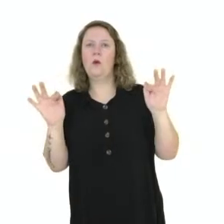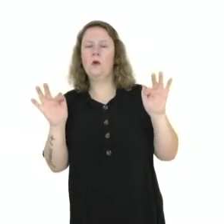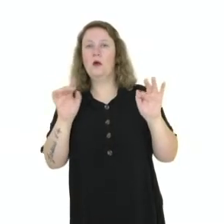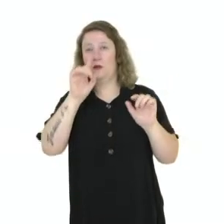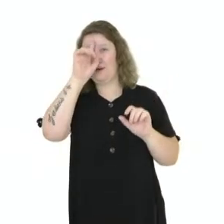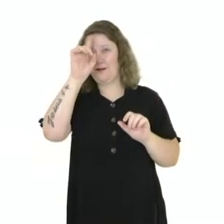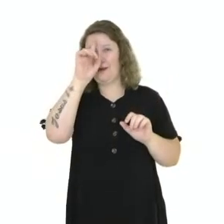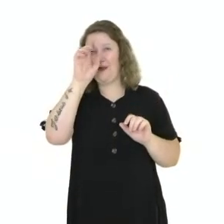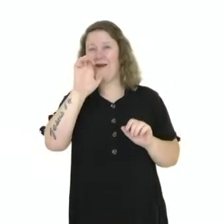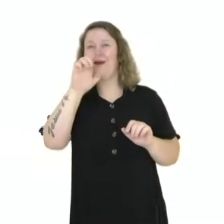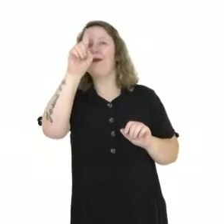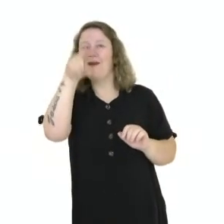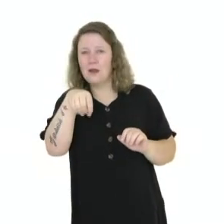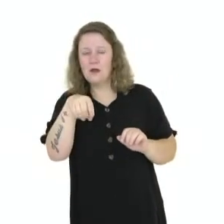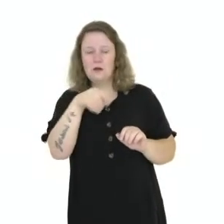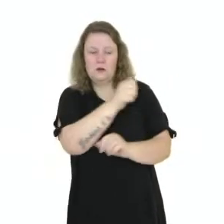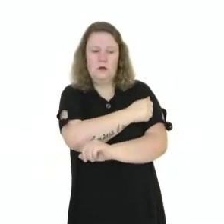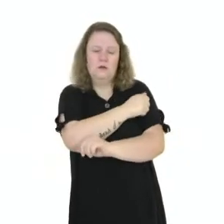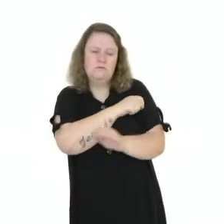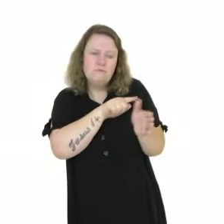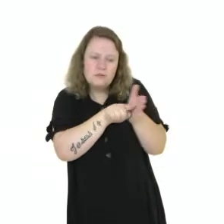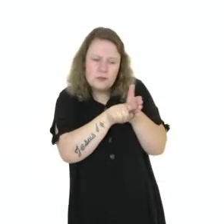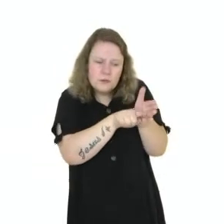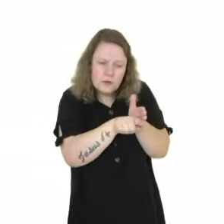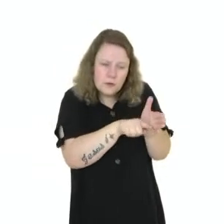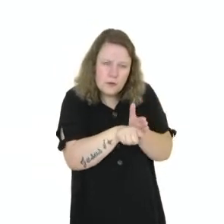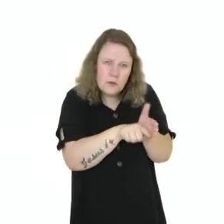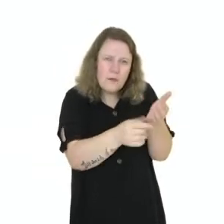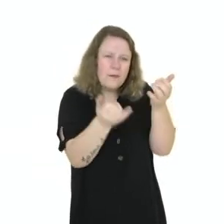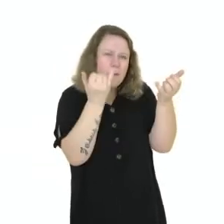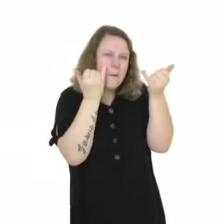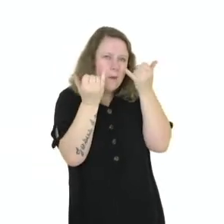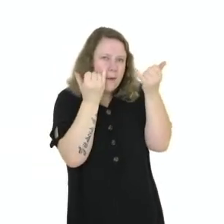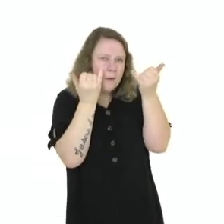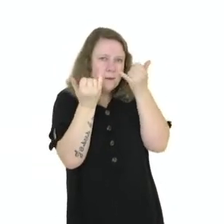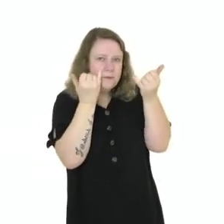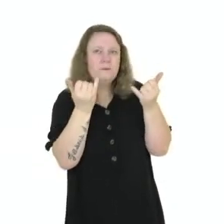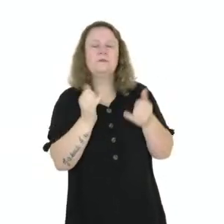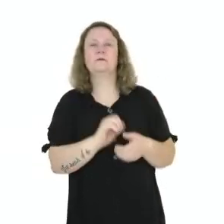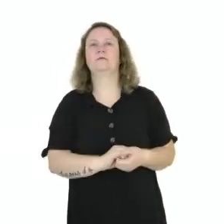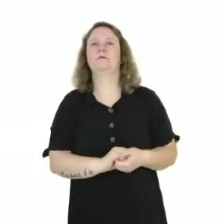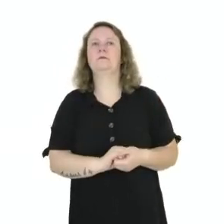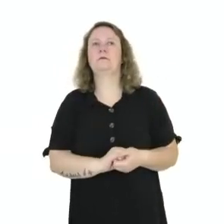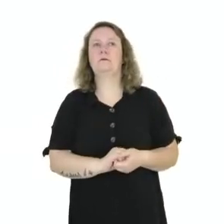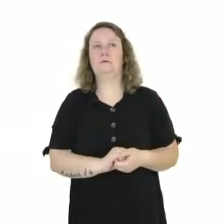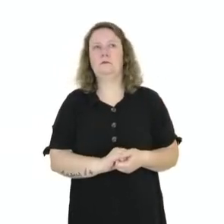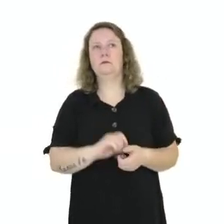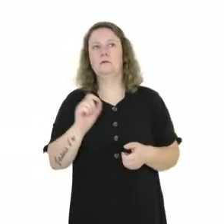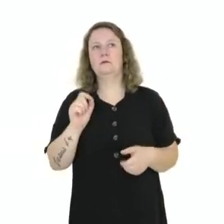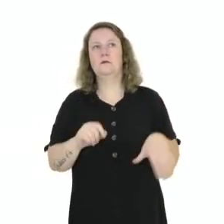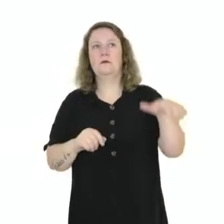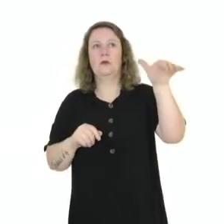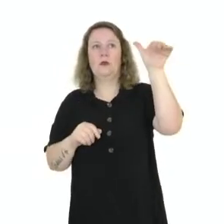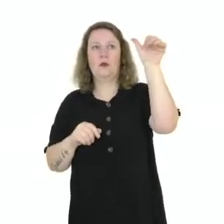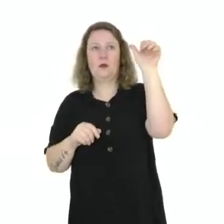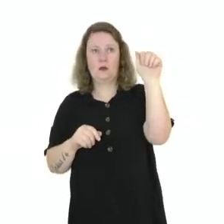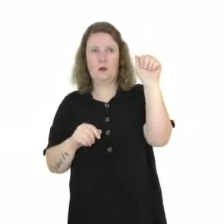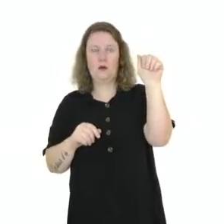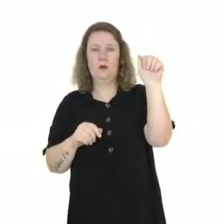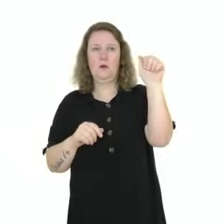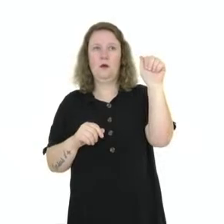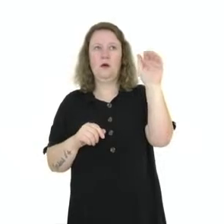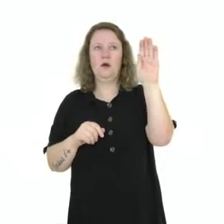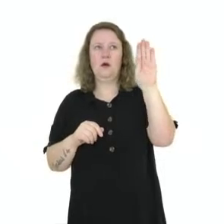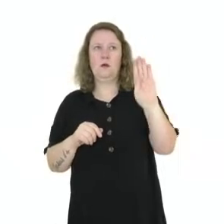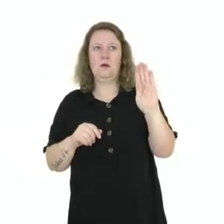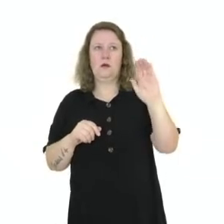é que os alunos pesquisem as fontes de dados, trata-se de composto por coordenação, simples, subordinação ou